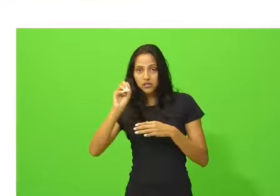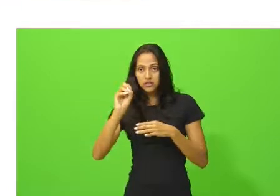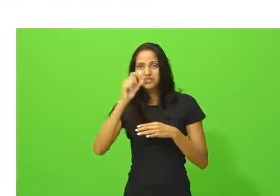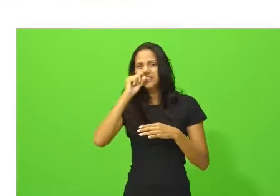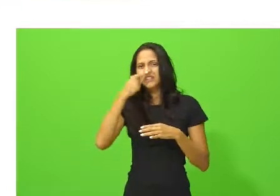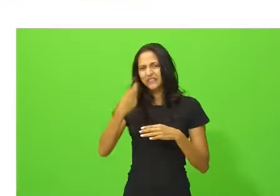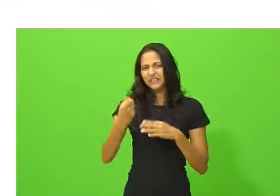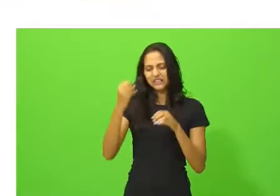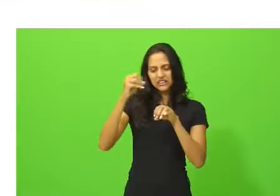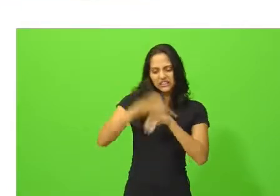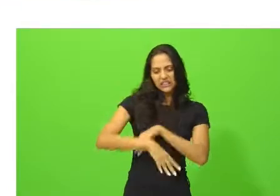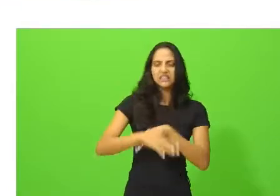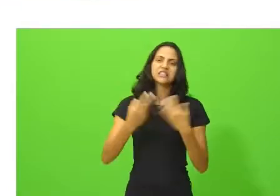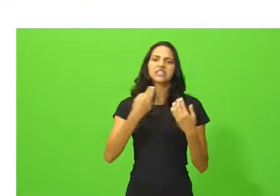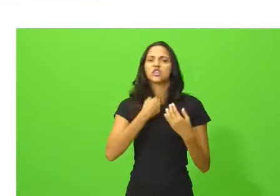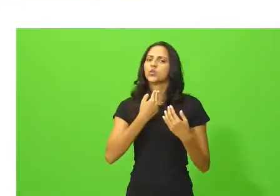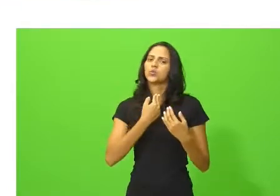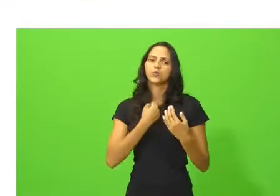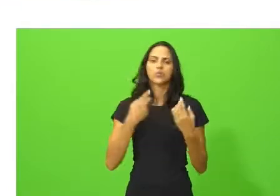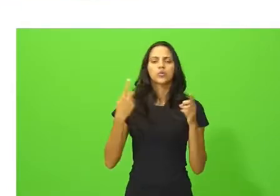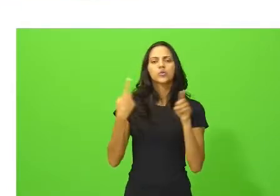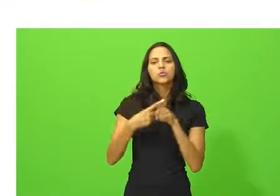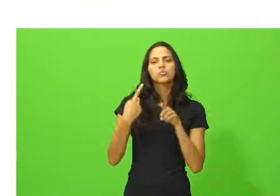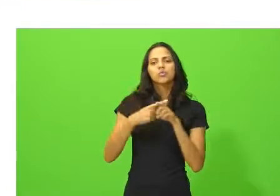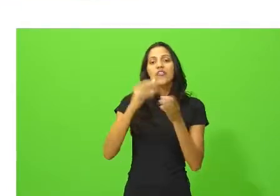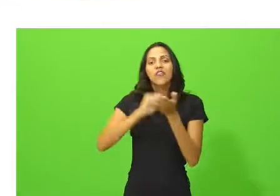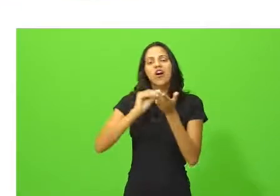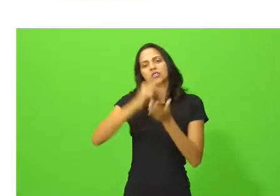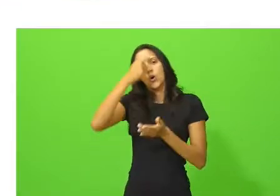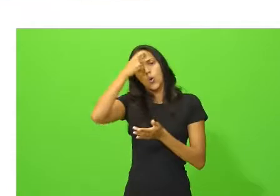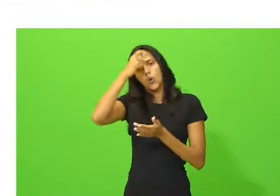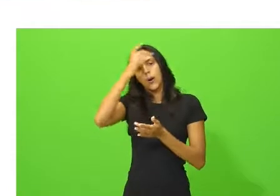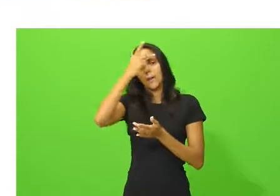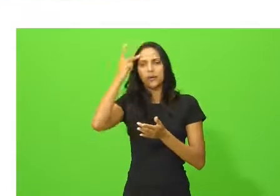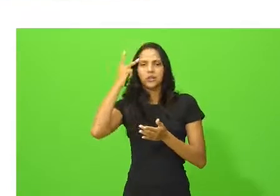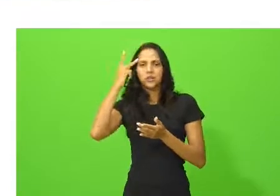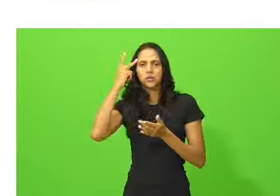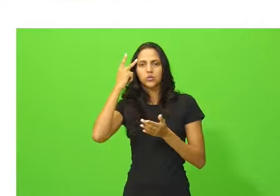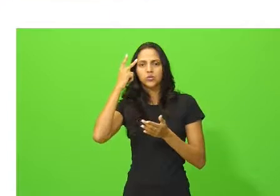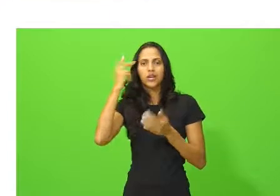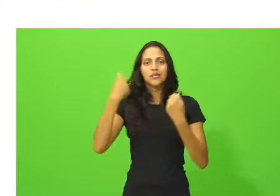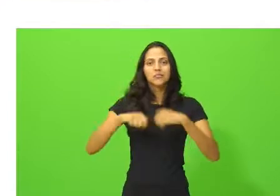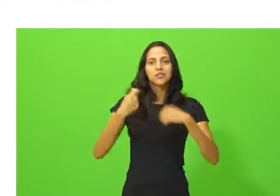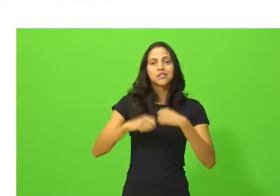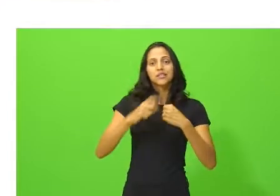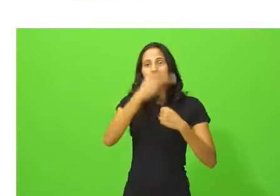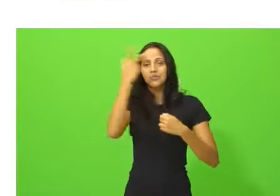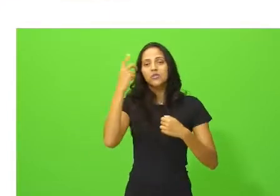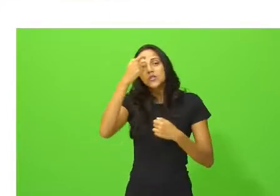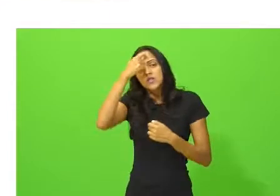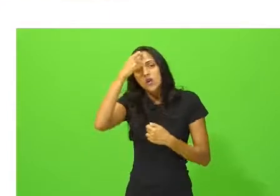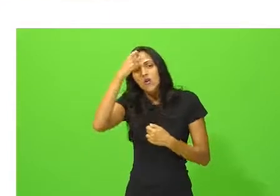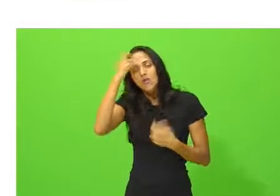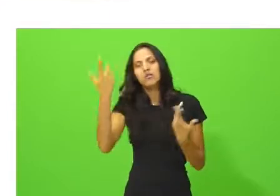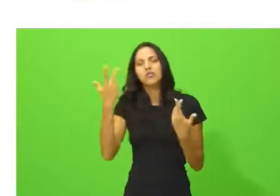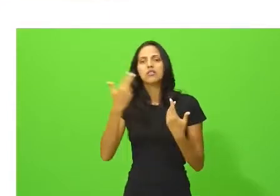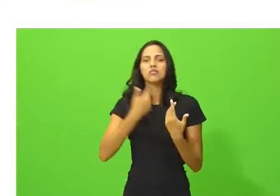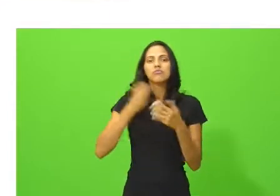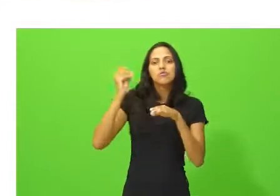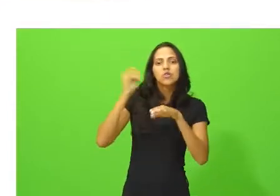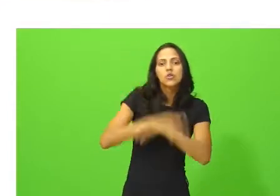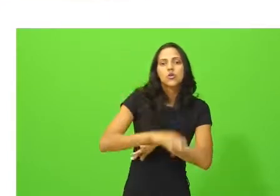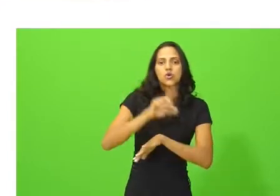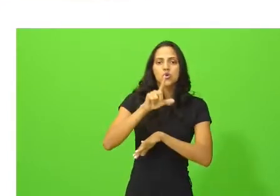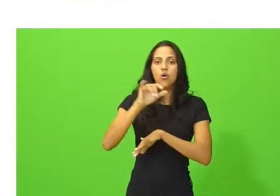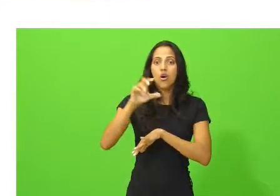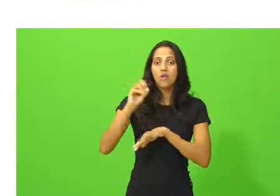do próprio carro jogam o lixo, né? As pessoas sem essa conscientização, sem essa sensibilização de que esse lixo vai se